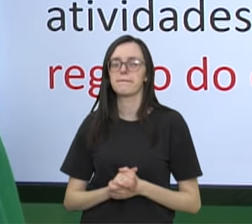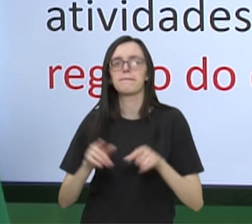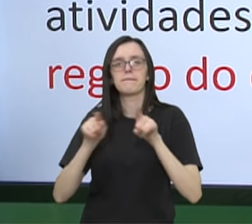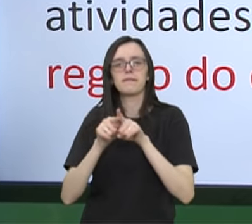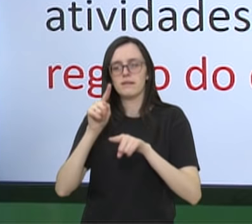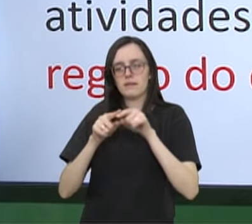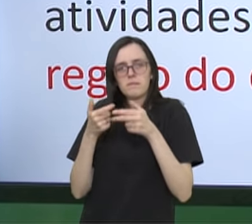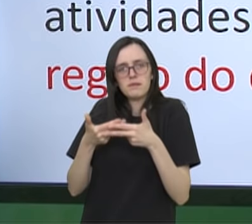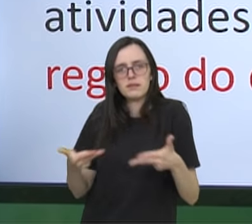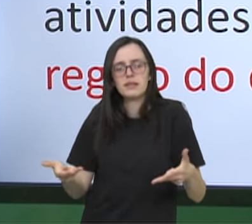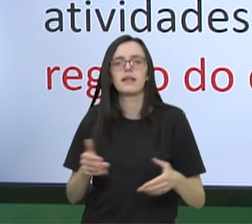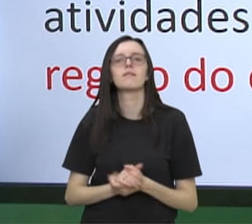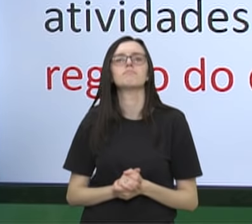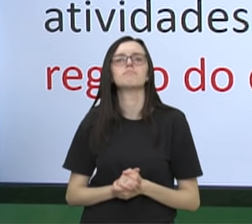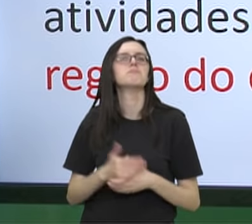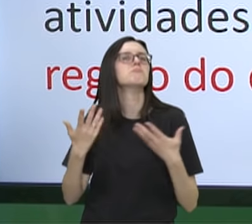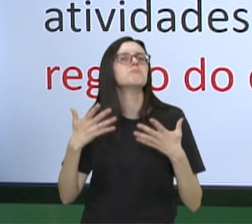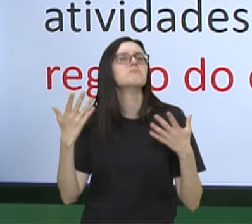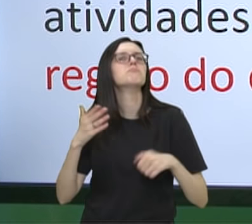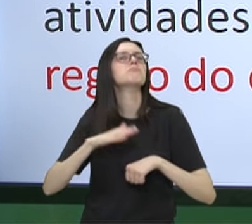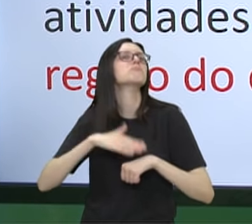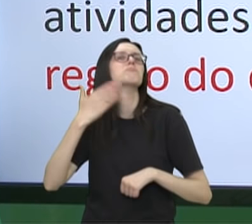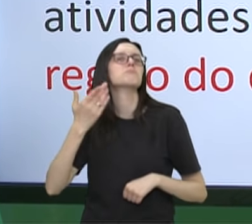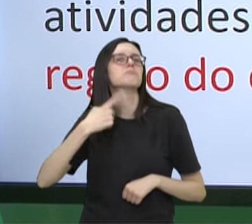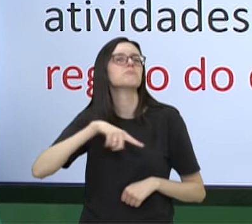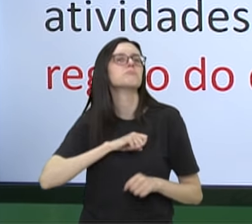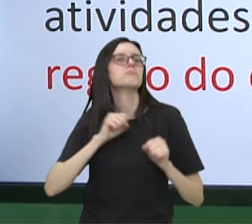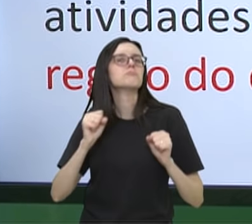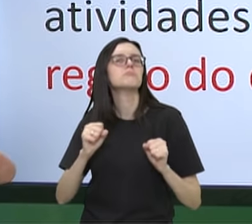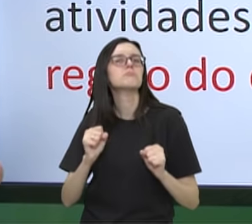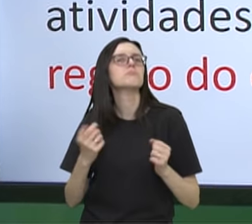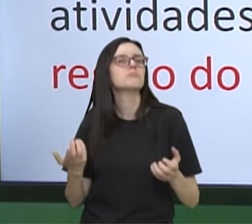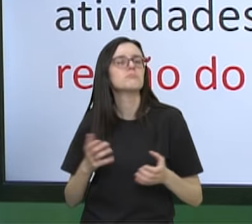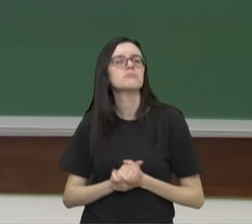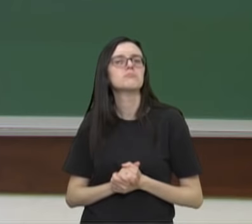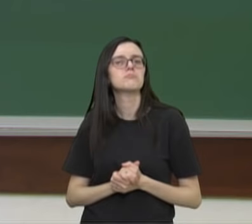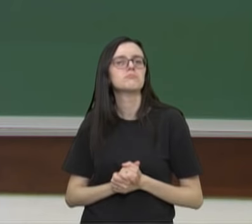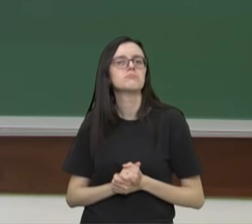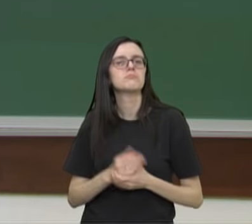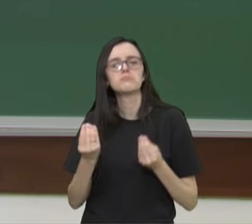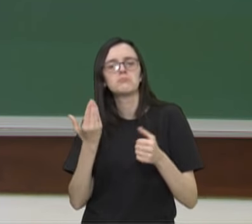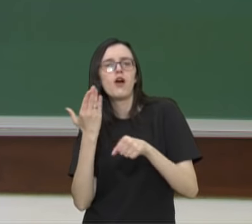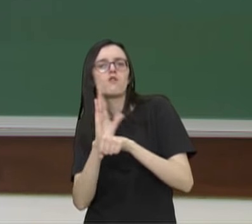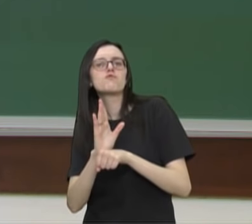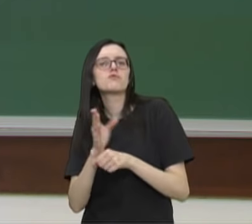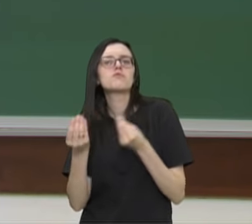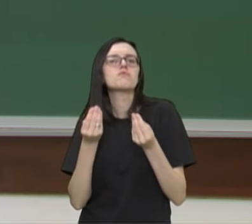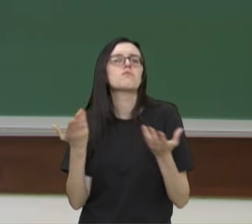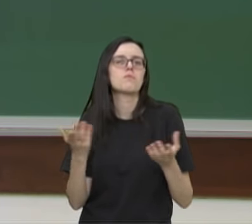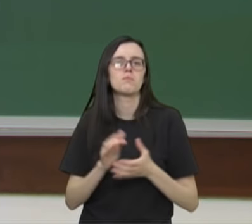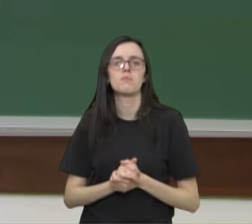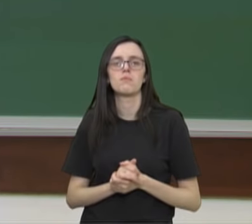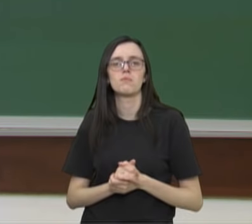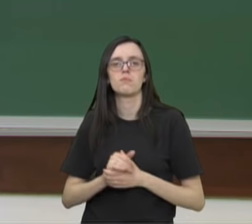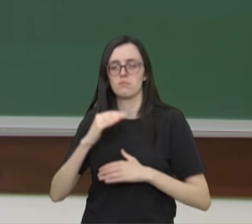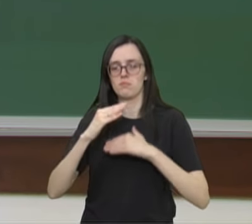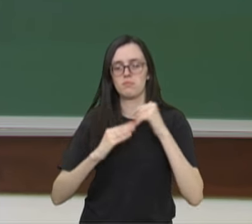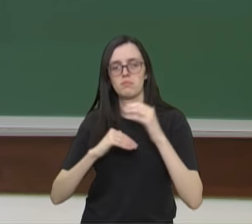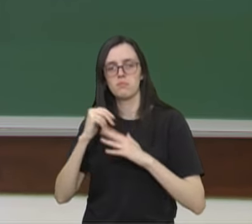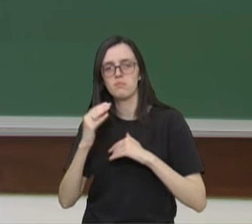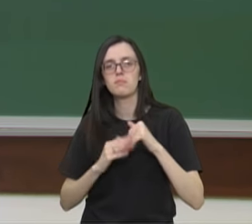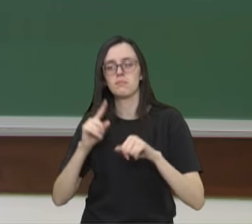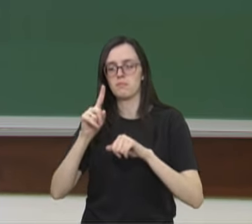matéria-prima que mais pessoal que a gente pode estar falando aí como esse para ajudar nesse processo de localização mão de